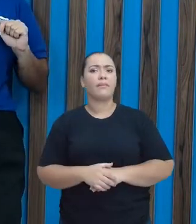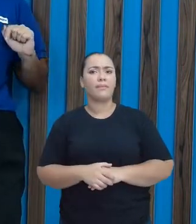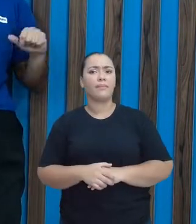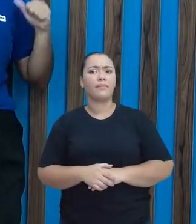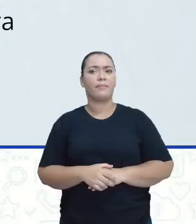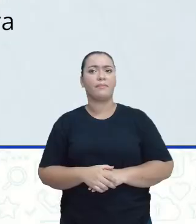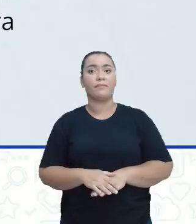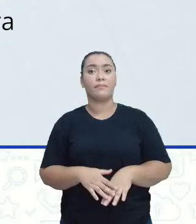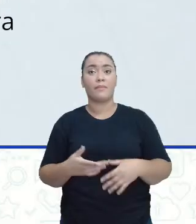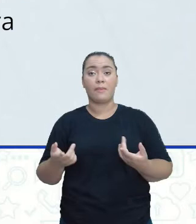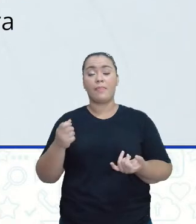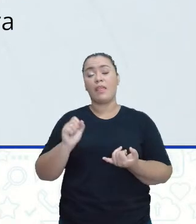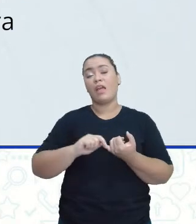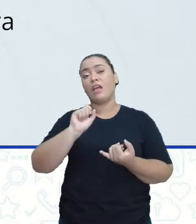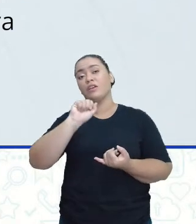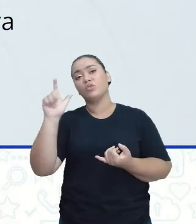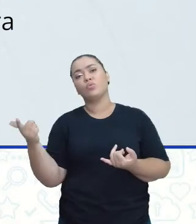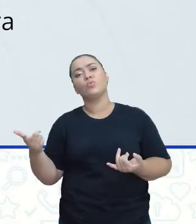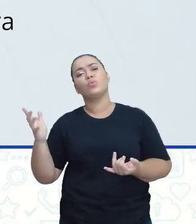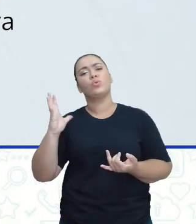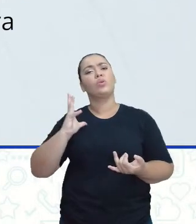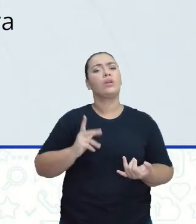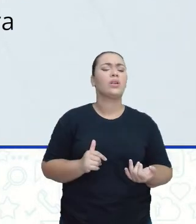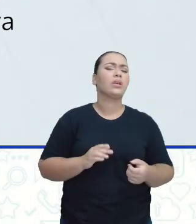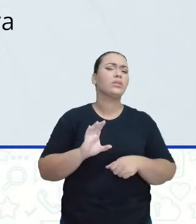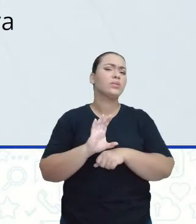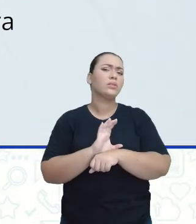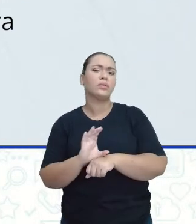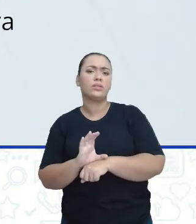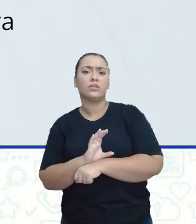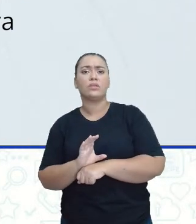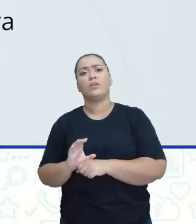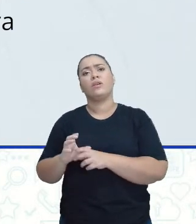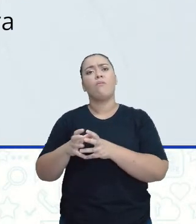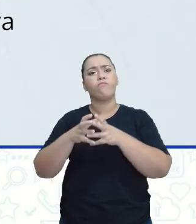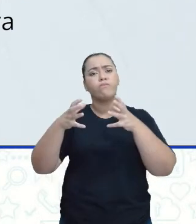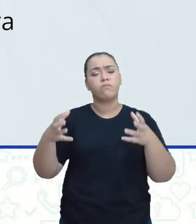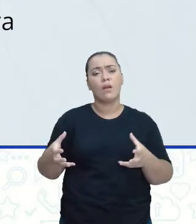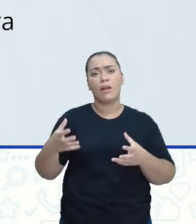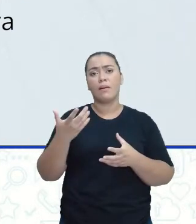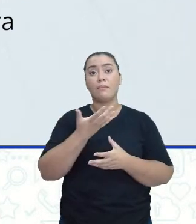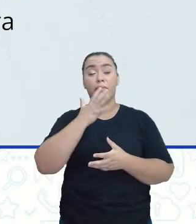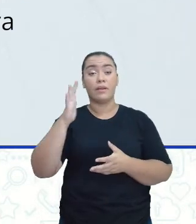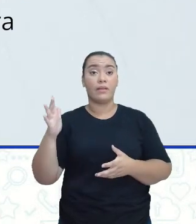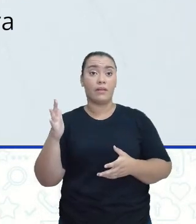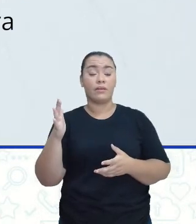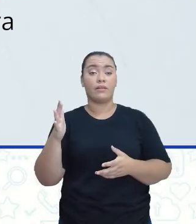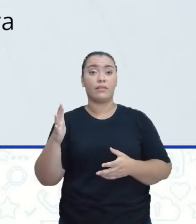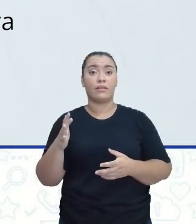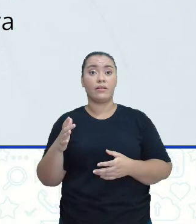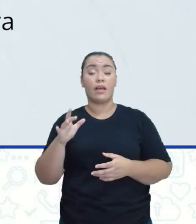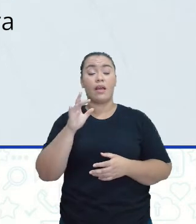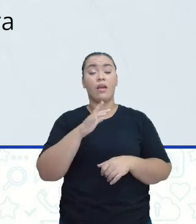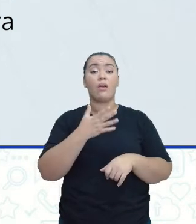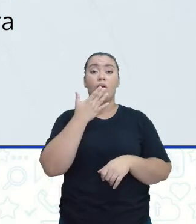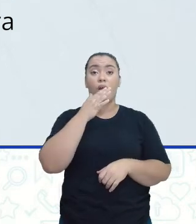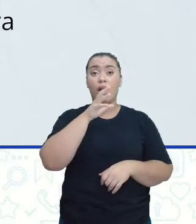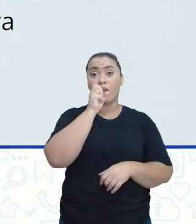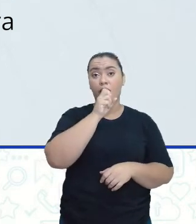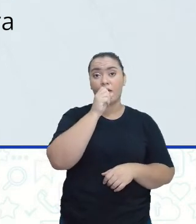ó. Azul claro, límpido, acinzentadas, frondosas, verde, brilhante,